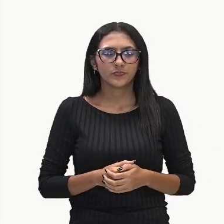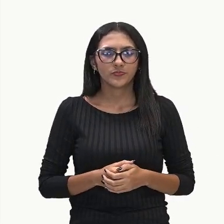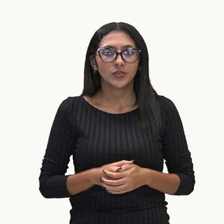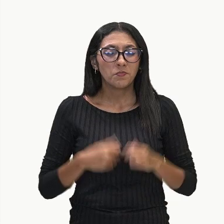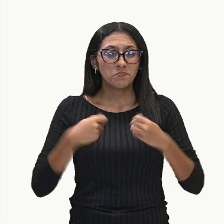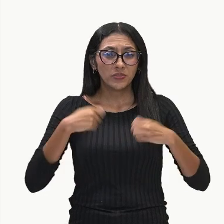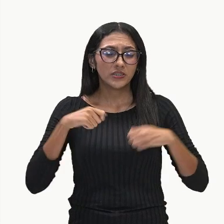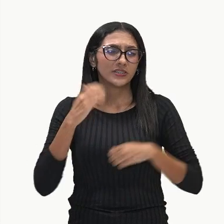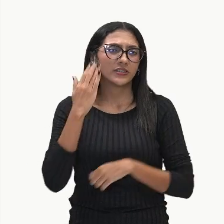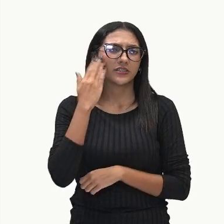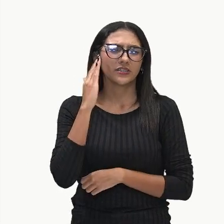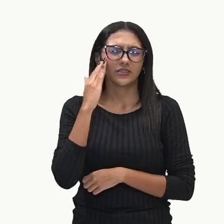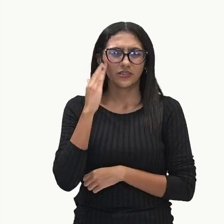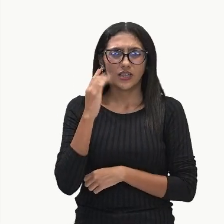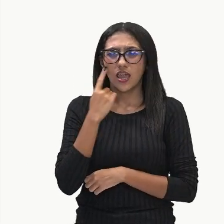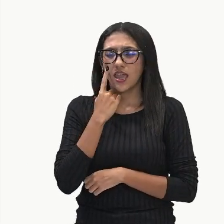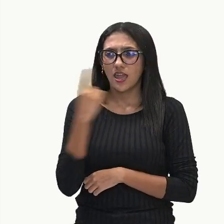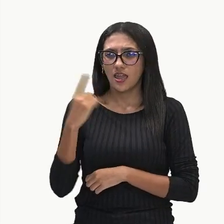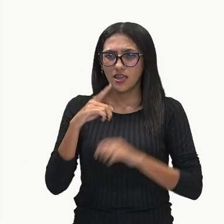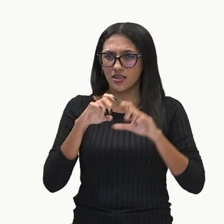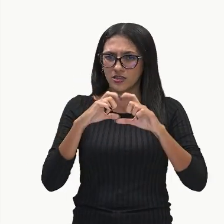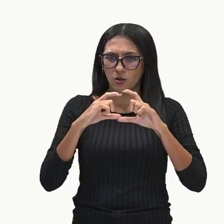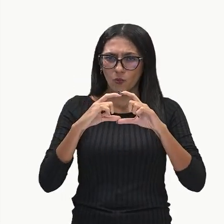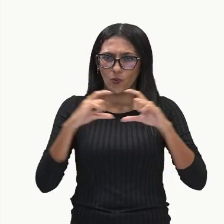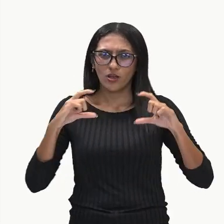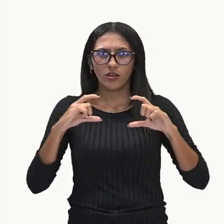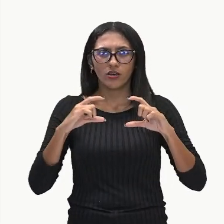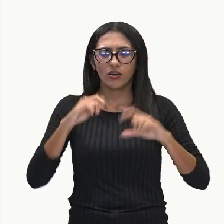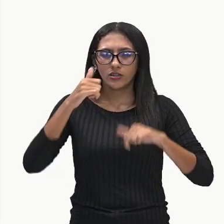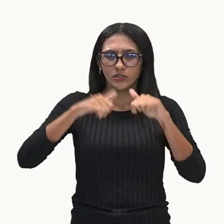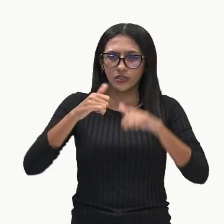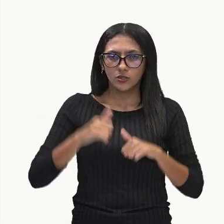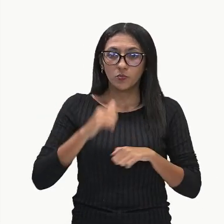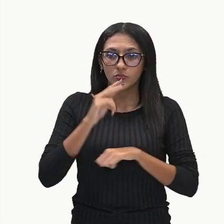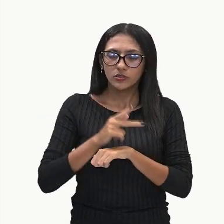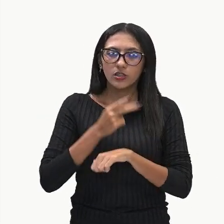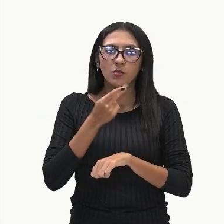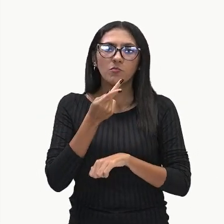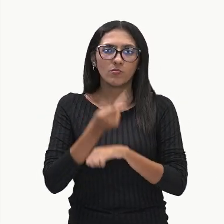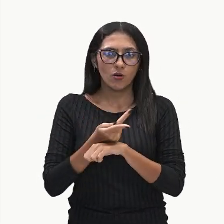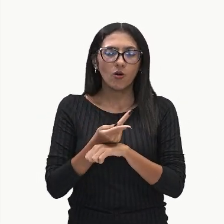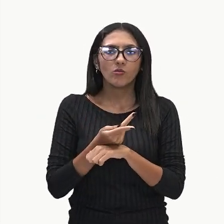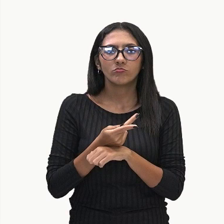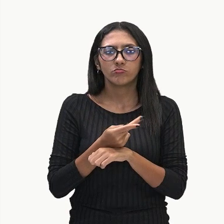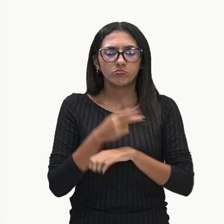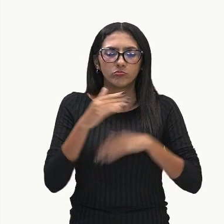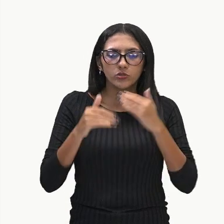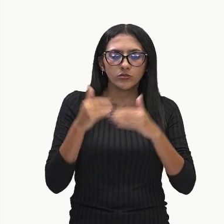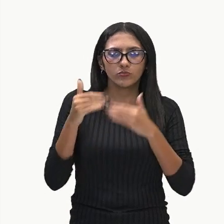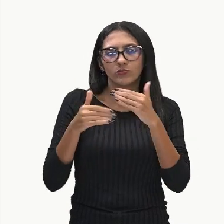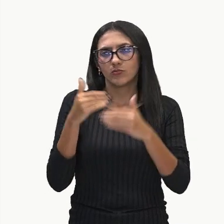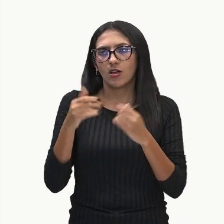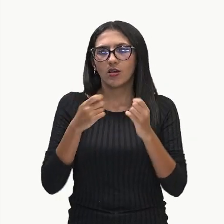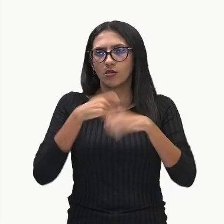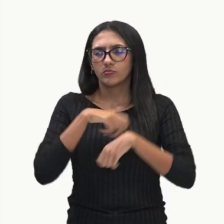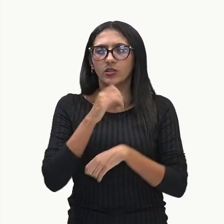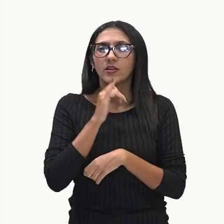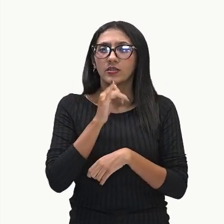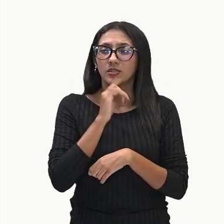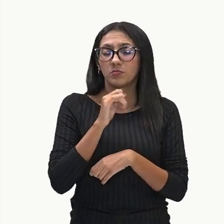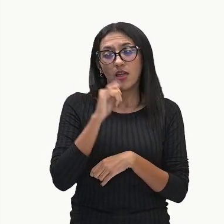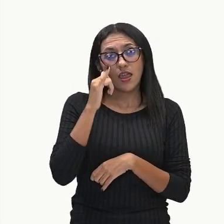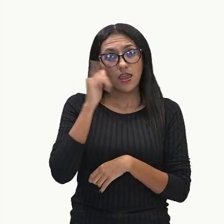justamente essa análise para que a gente possa vir desenvolvendo aí exemplos e para que não fique confuso para